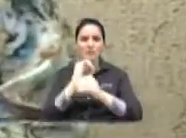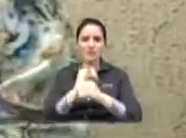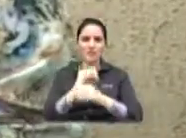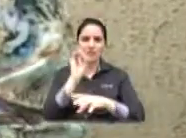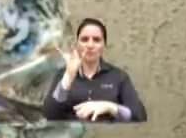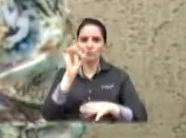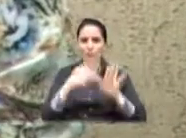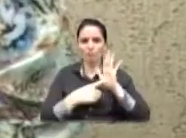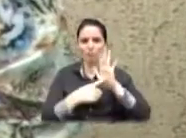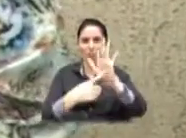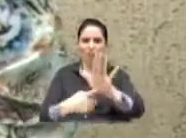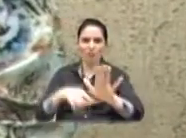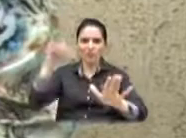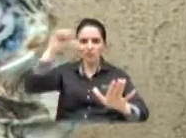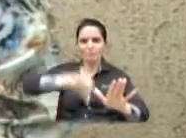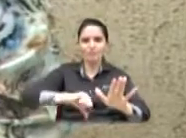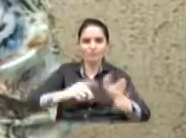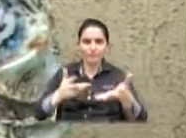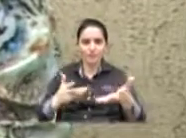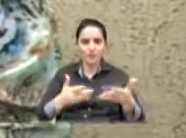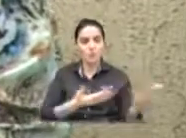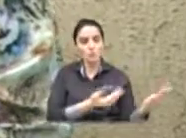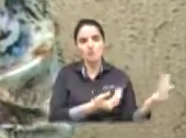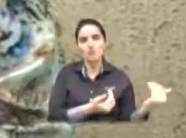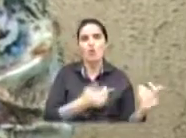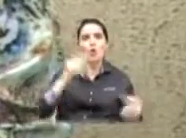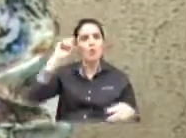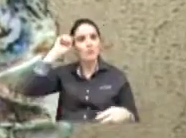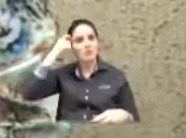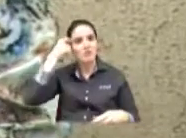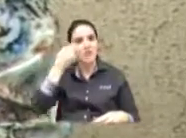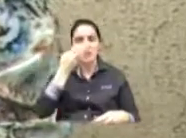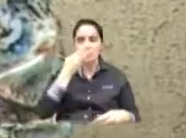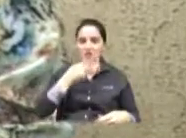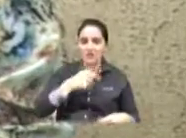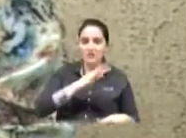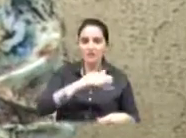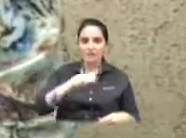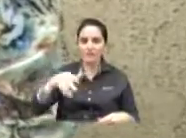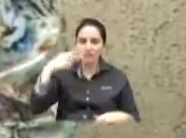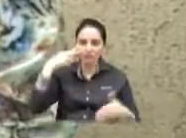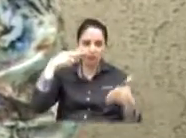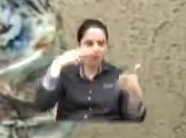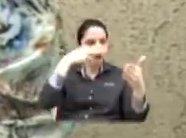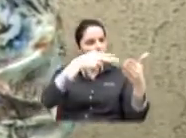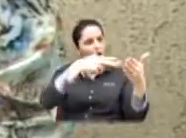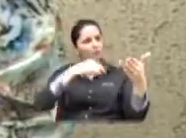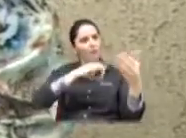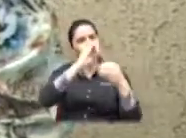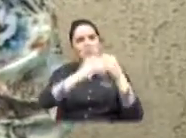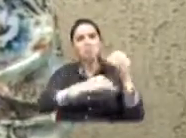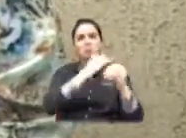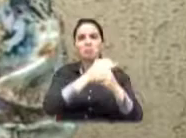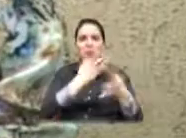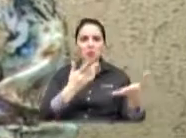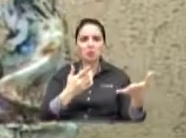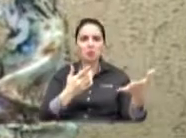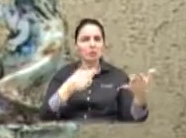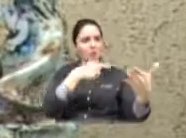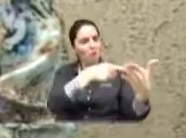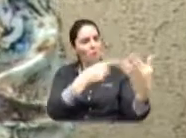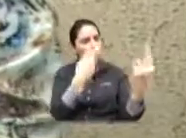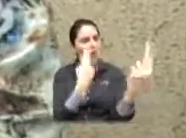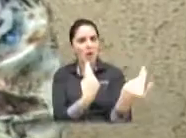que o adolescente negro a criança negra olha aquele informativo e ver que alguém como ele consegue